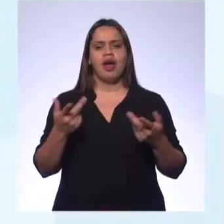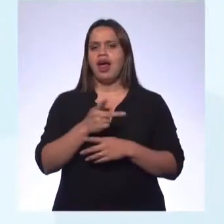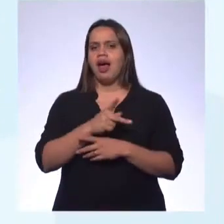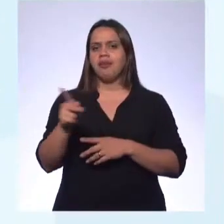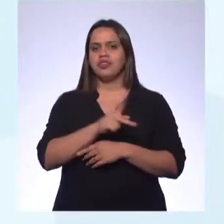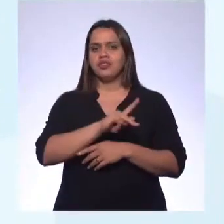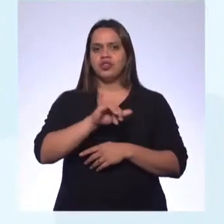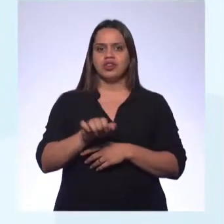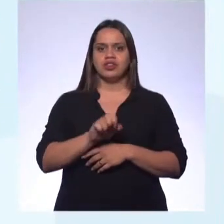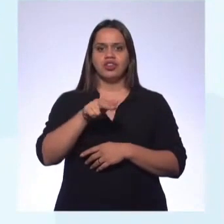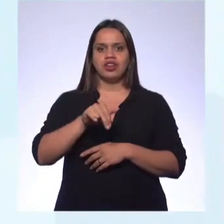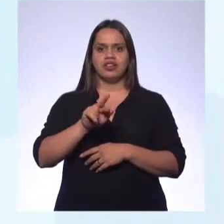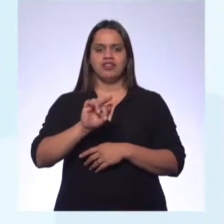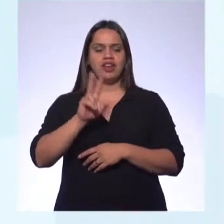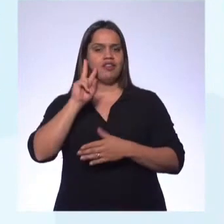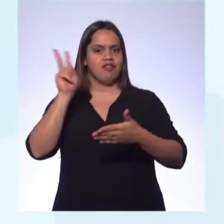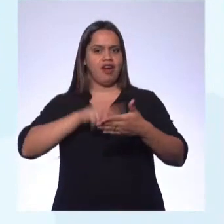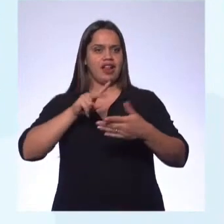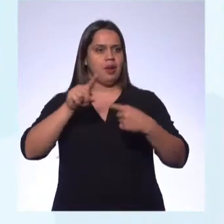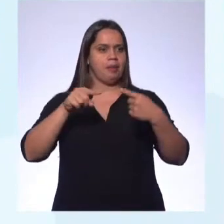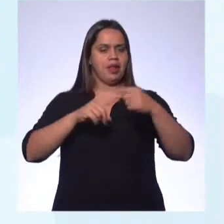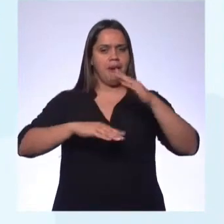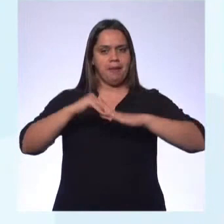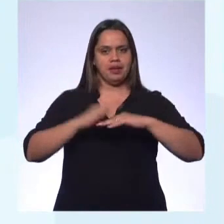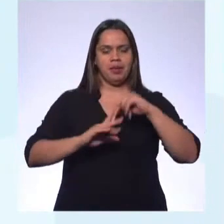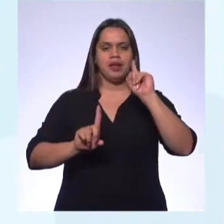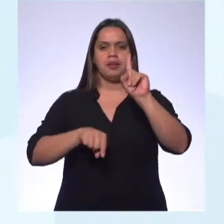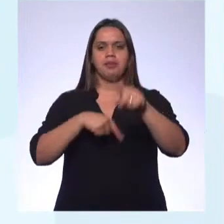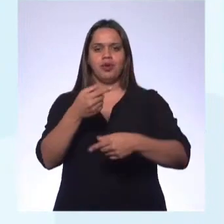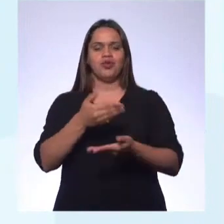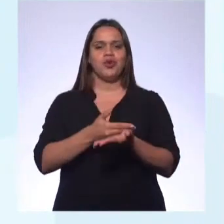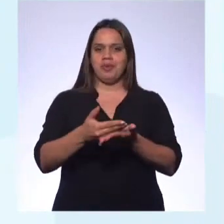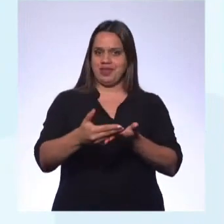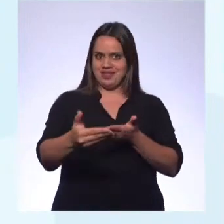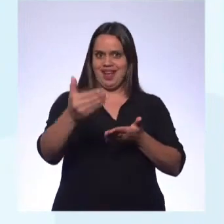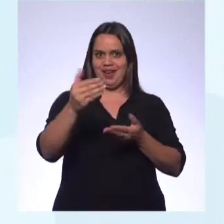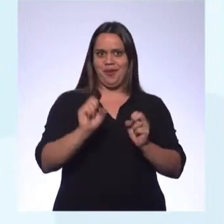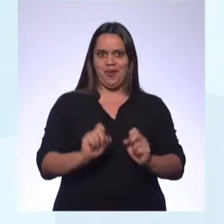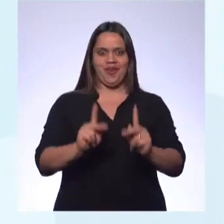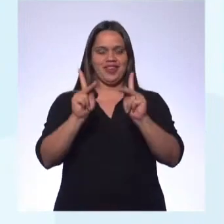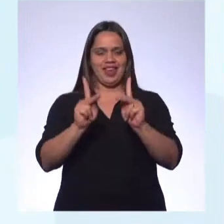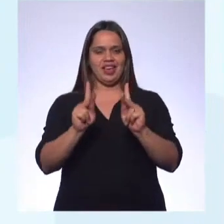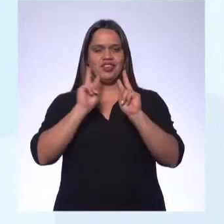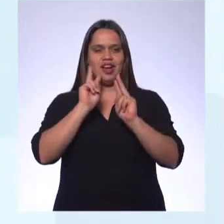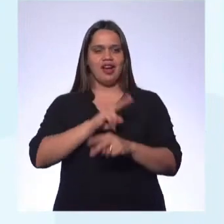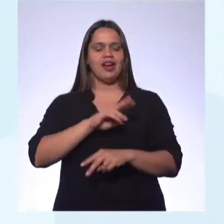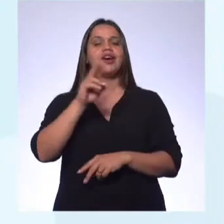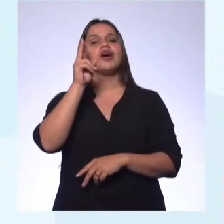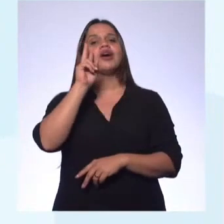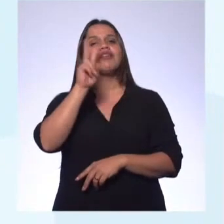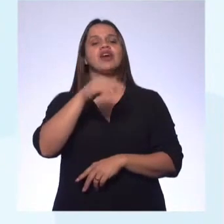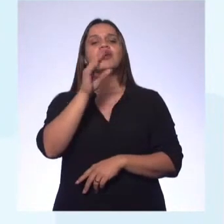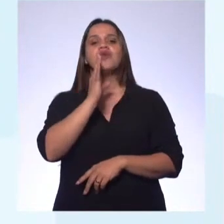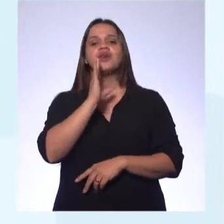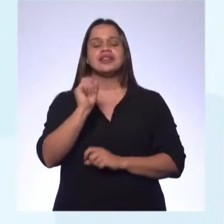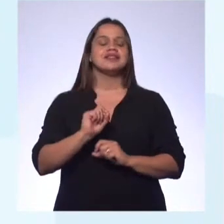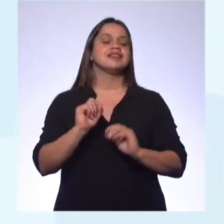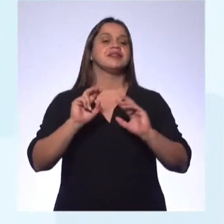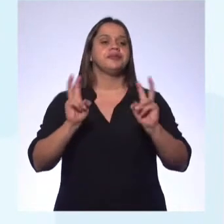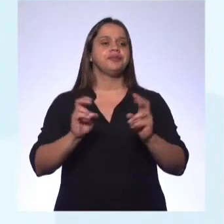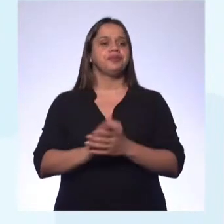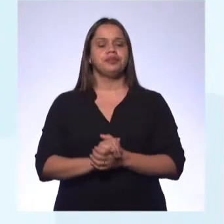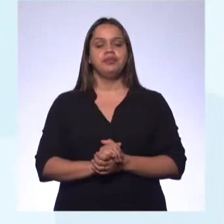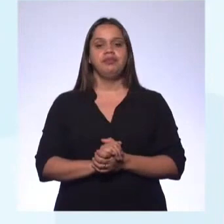Jennifer vai falar para a gente os objetivos, as habilidades, para a gente se inteirar aí no assunto. Gente, o objetivo da